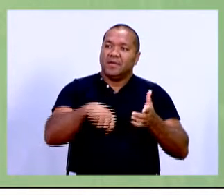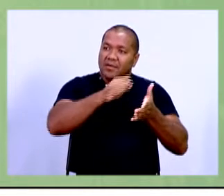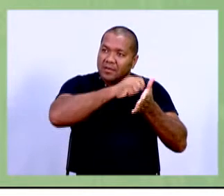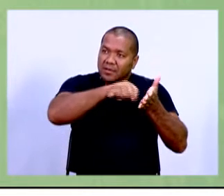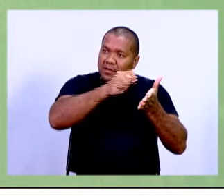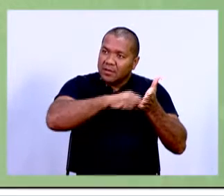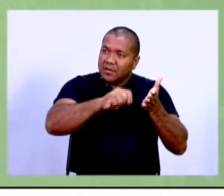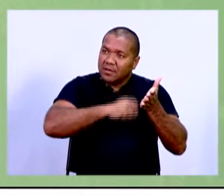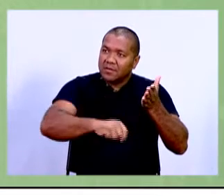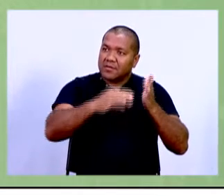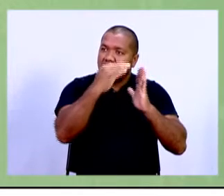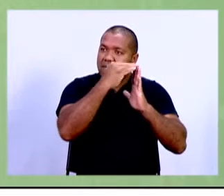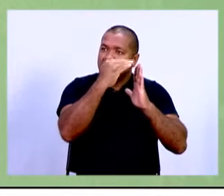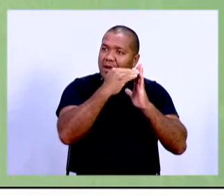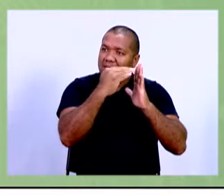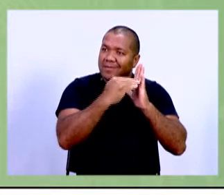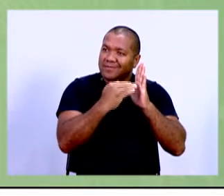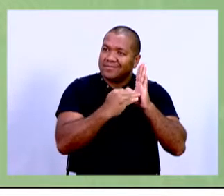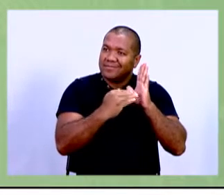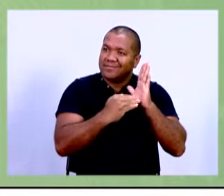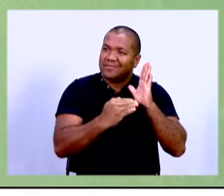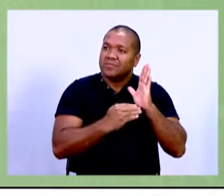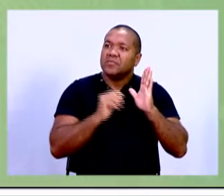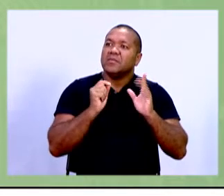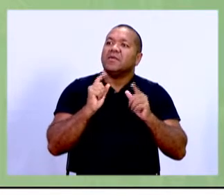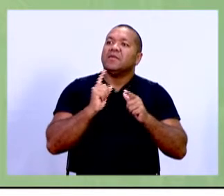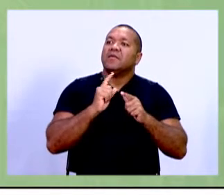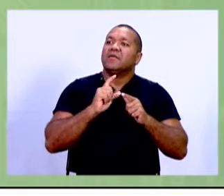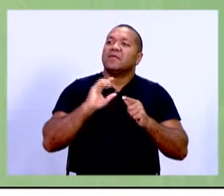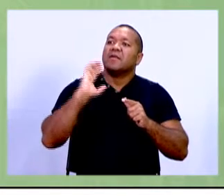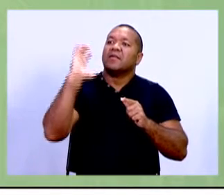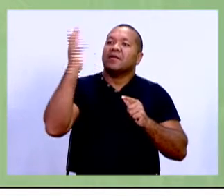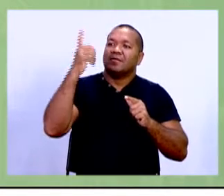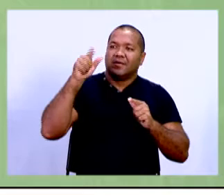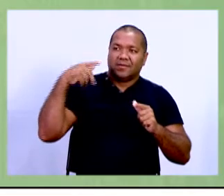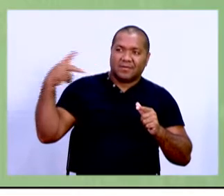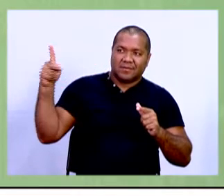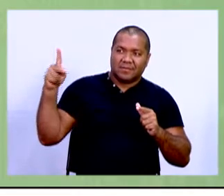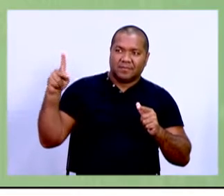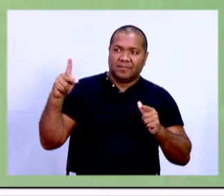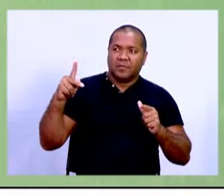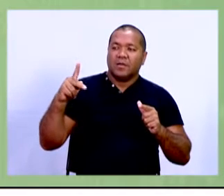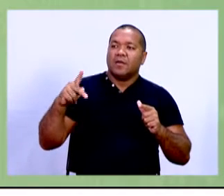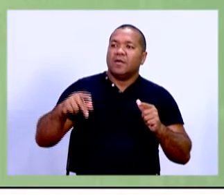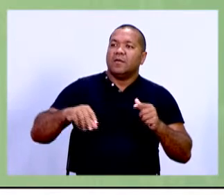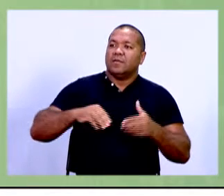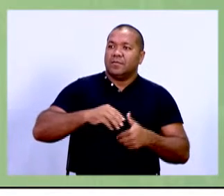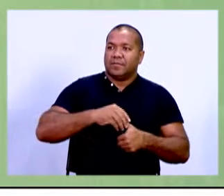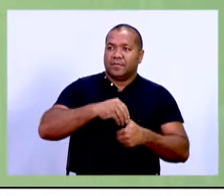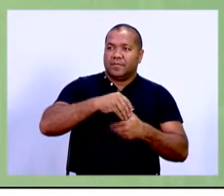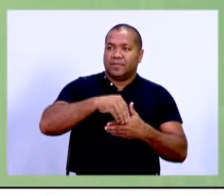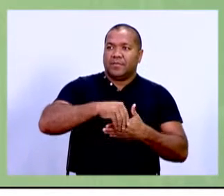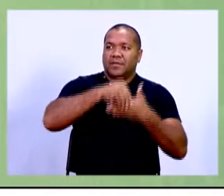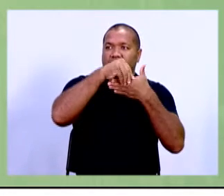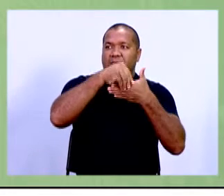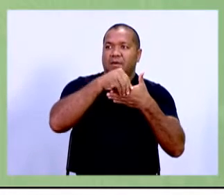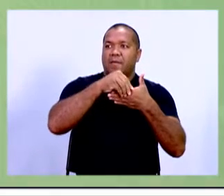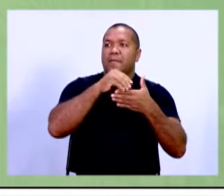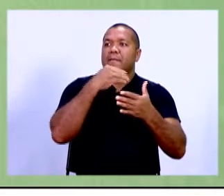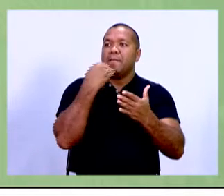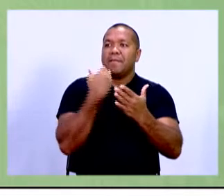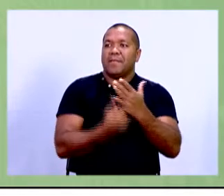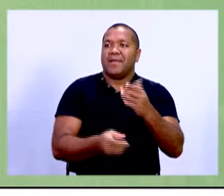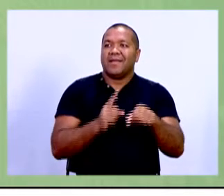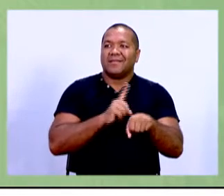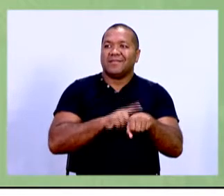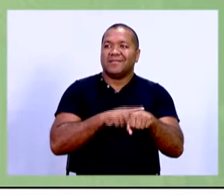né? Exatamente o que está acontecendo lá. Então, o principal, perda de tempo com